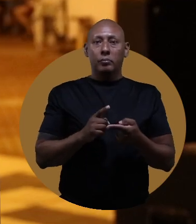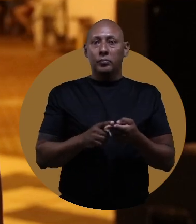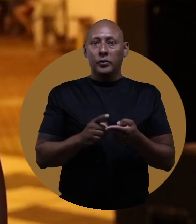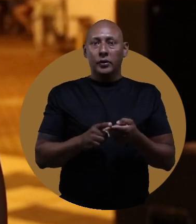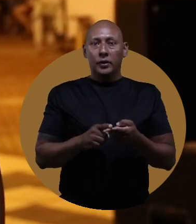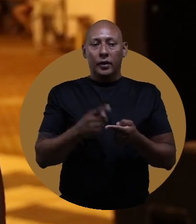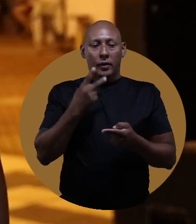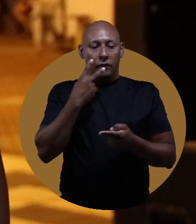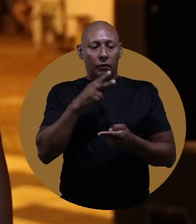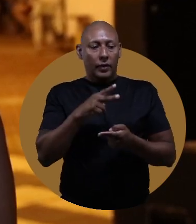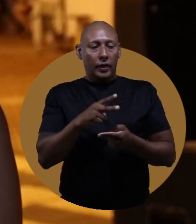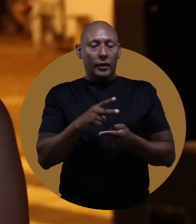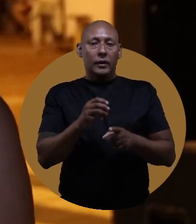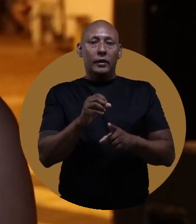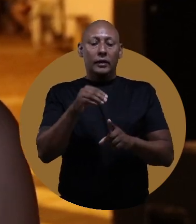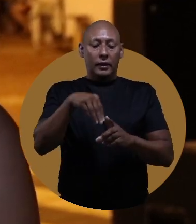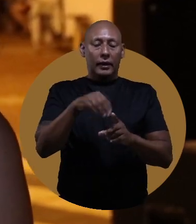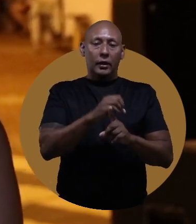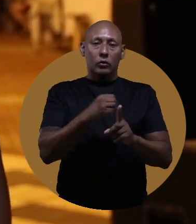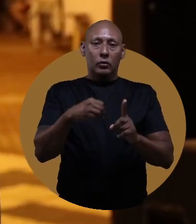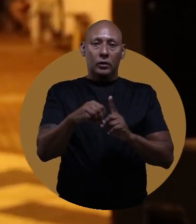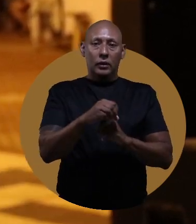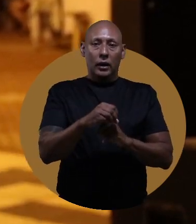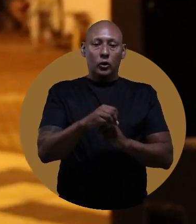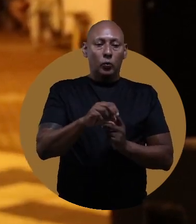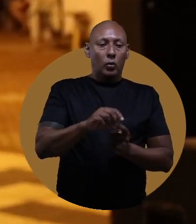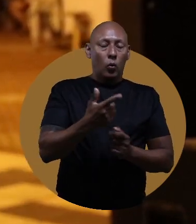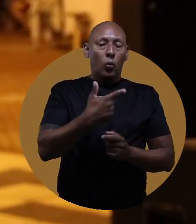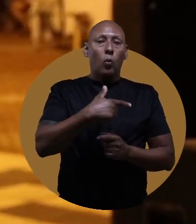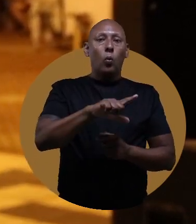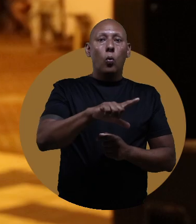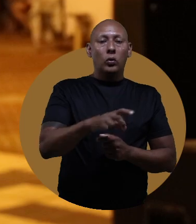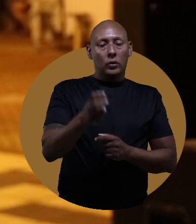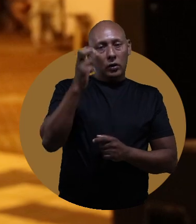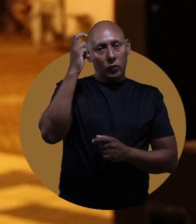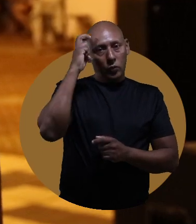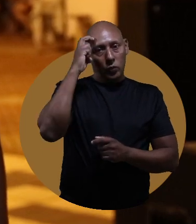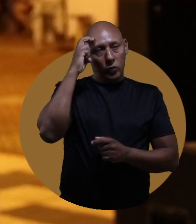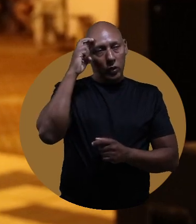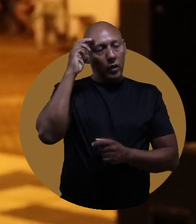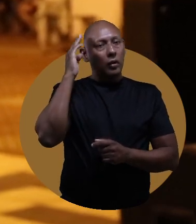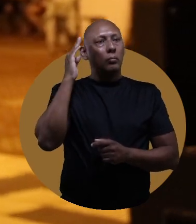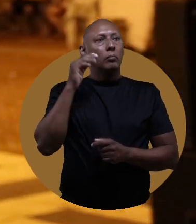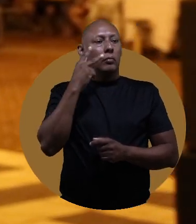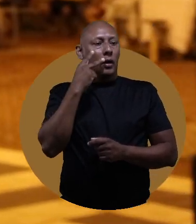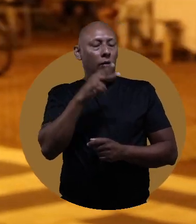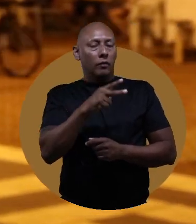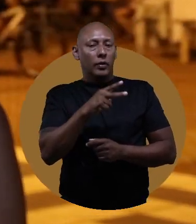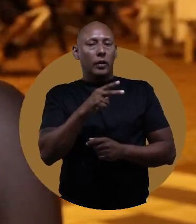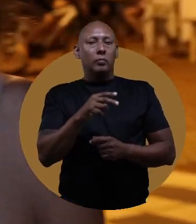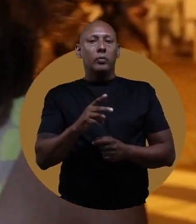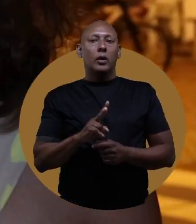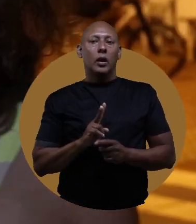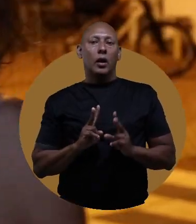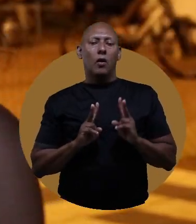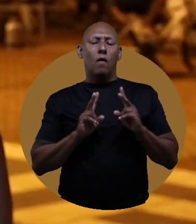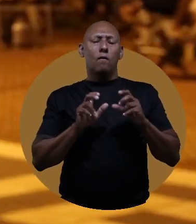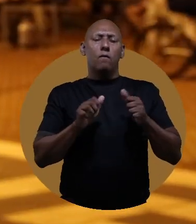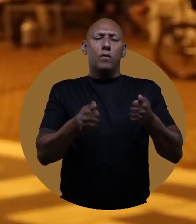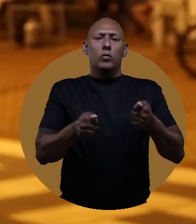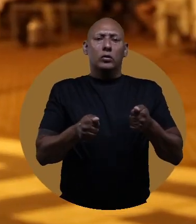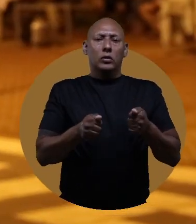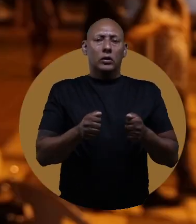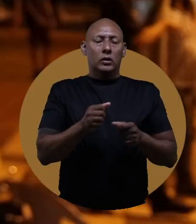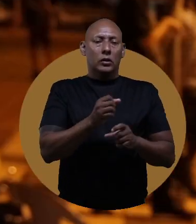é essencial, né, para a sociedade ter acesso à cultura, porque a construção e a força de uma sociedade vem a partir da sua